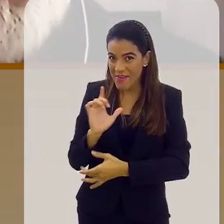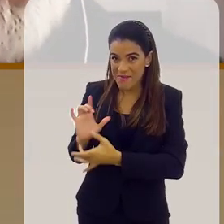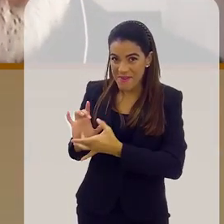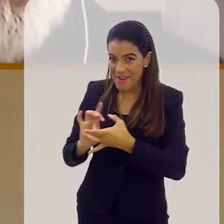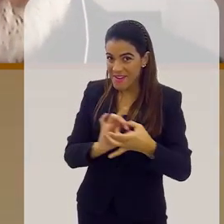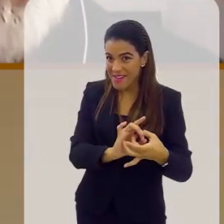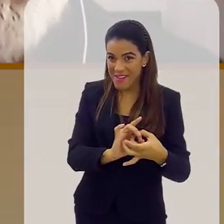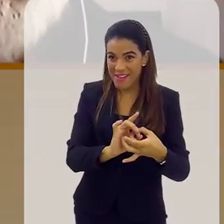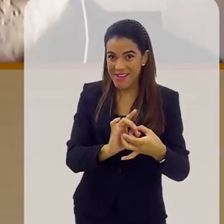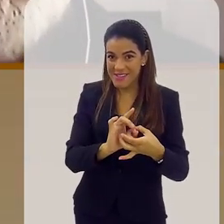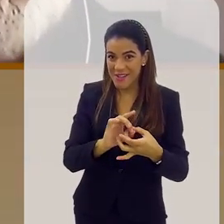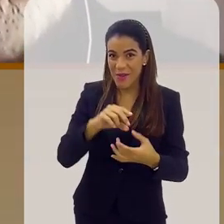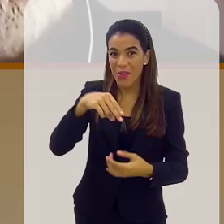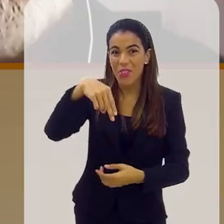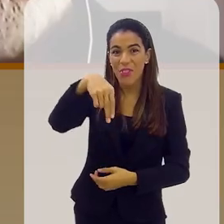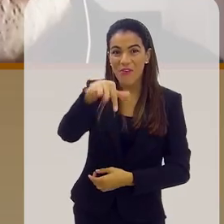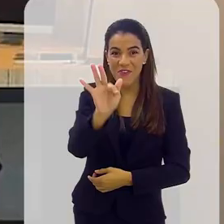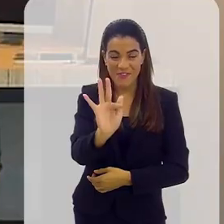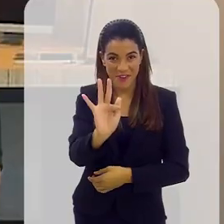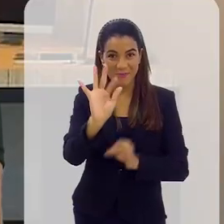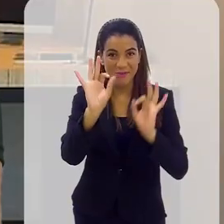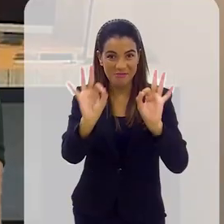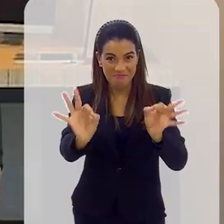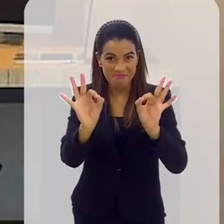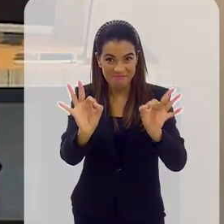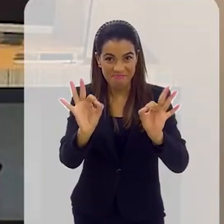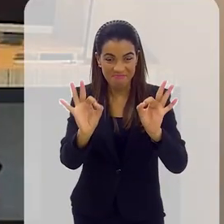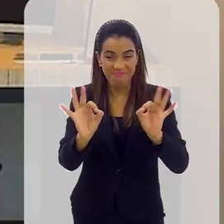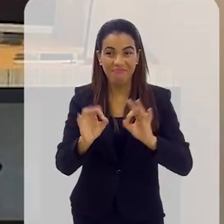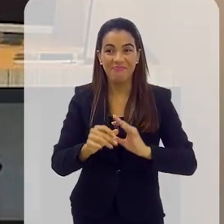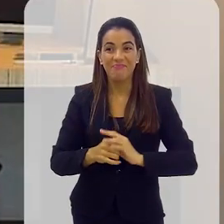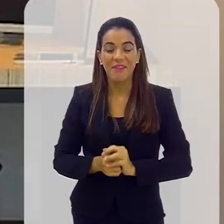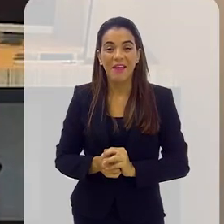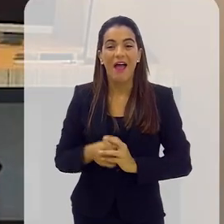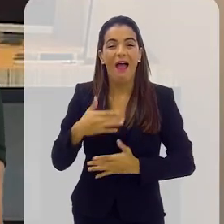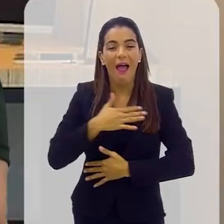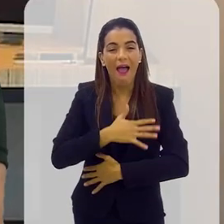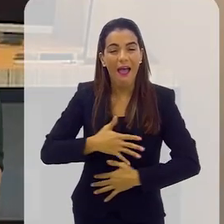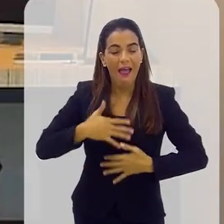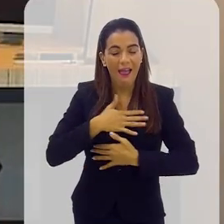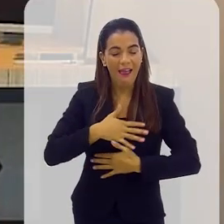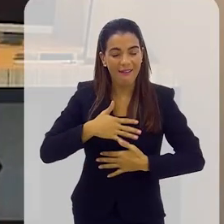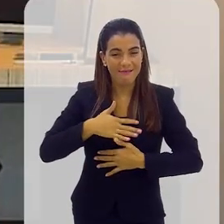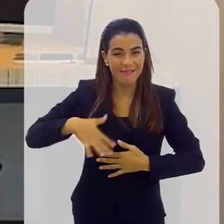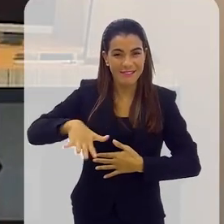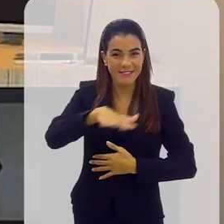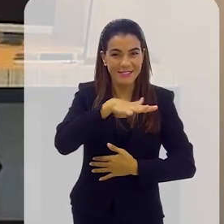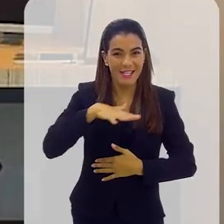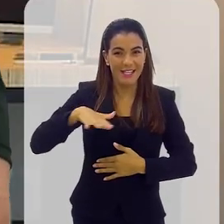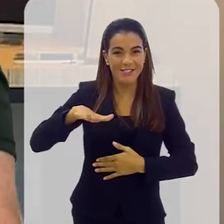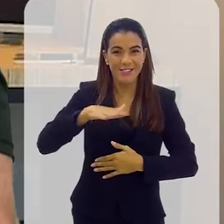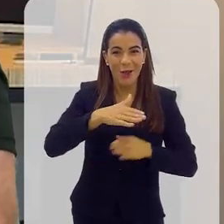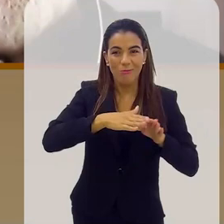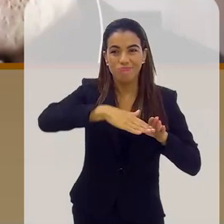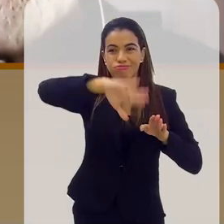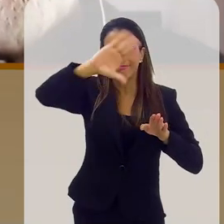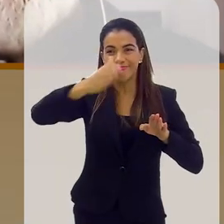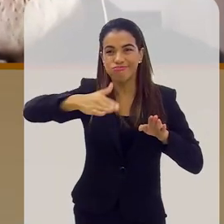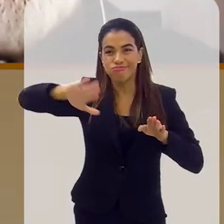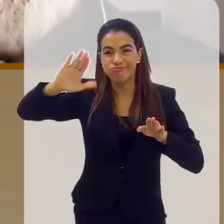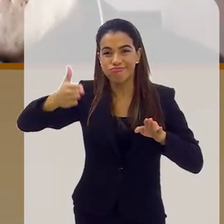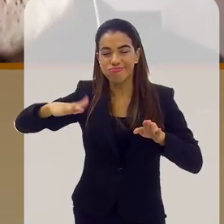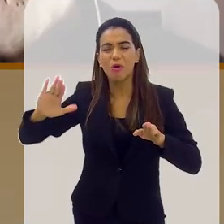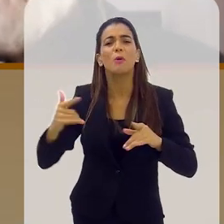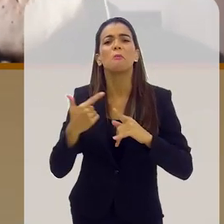ligação também com Nova Friburgo, né? Que é uma cidade muito agradável na região serrana. Como é que foi essa